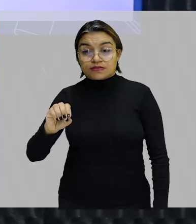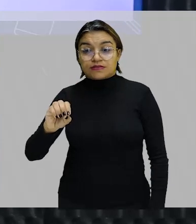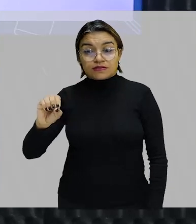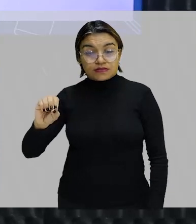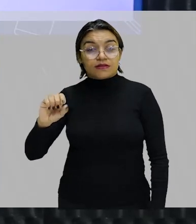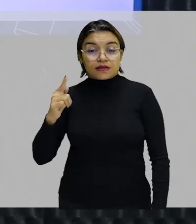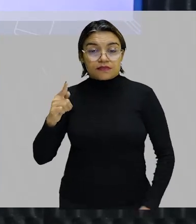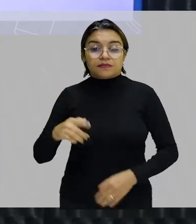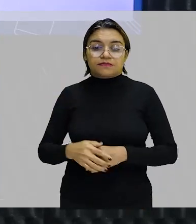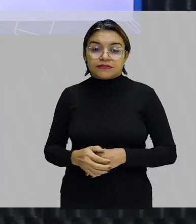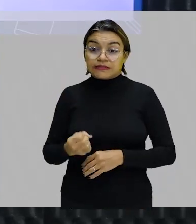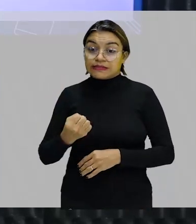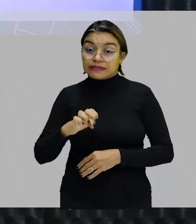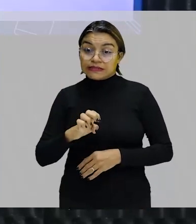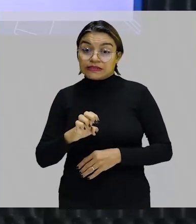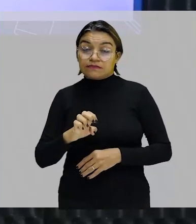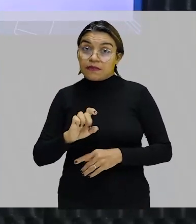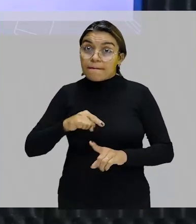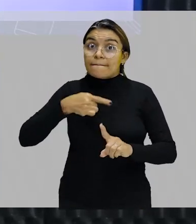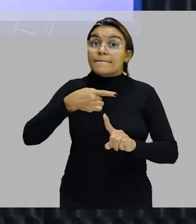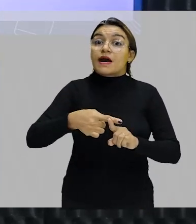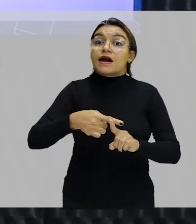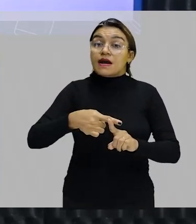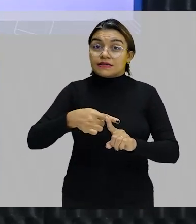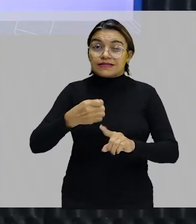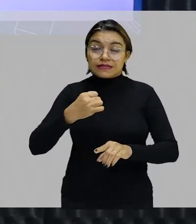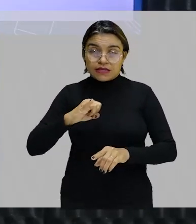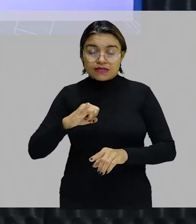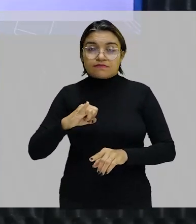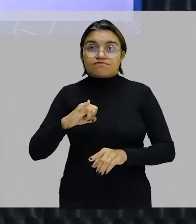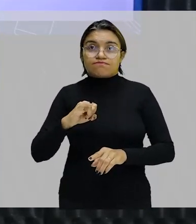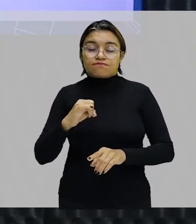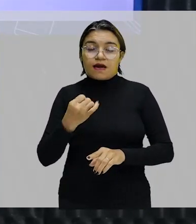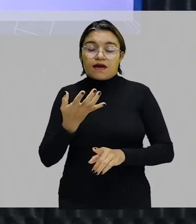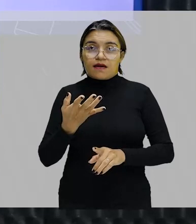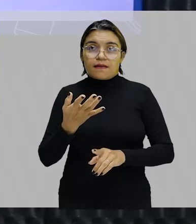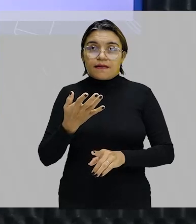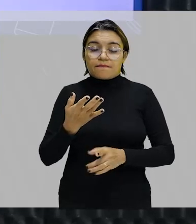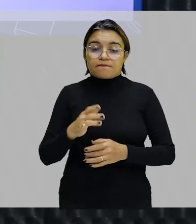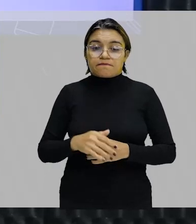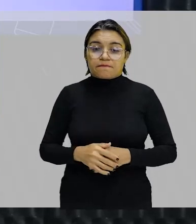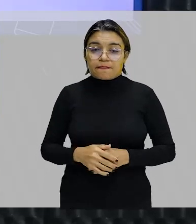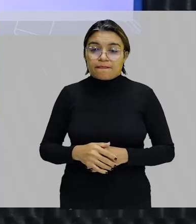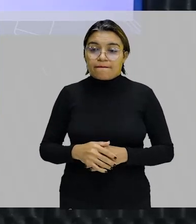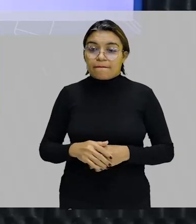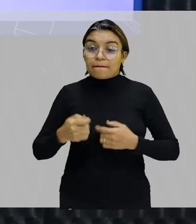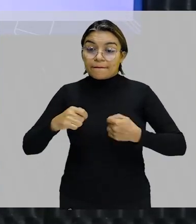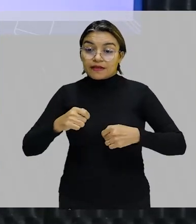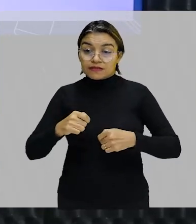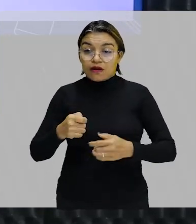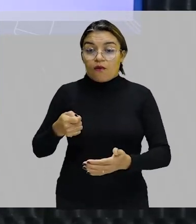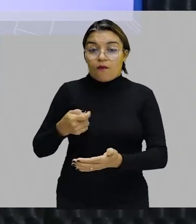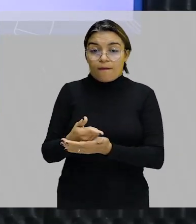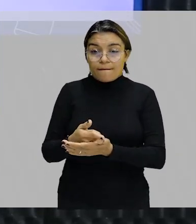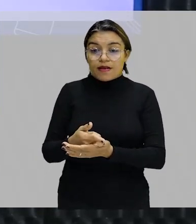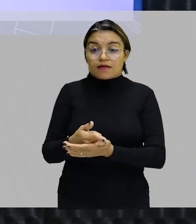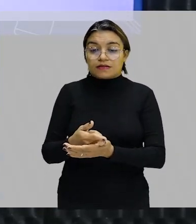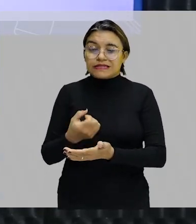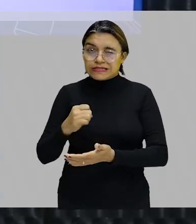né, comprar um pouco a mais, para que mais na frente a gente possa descontar, né,